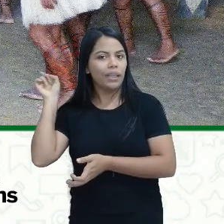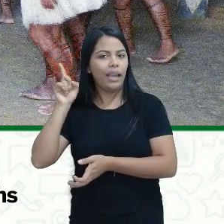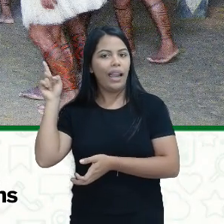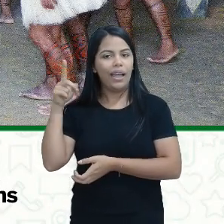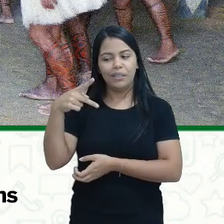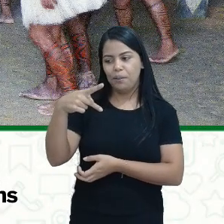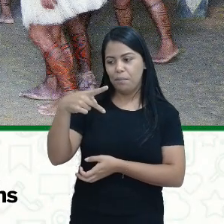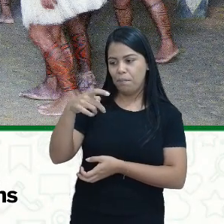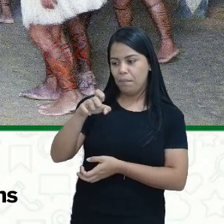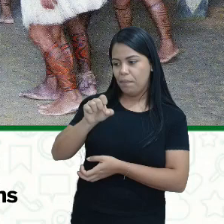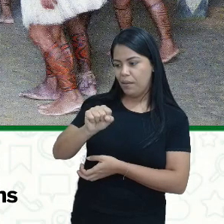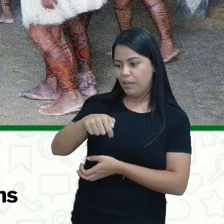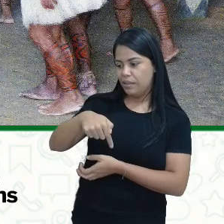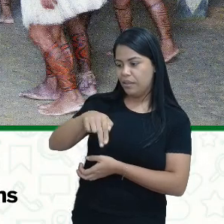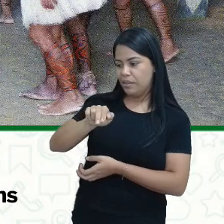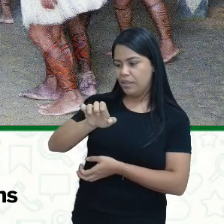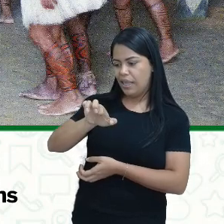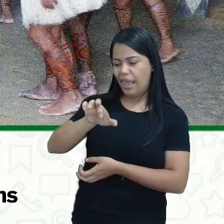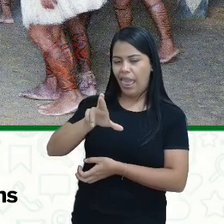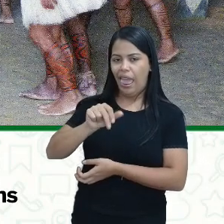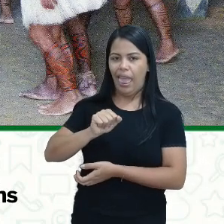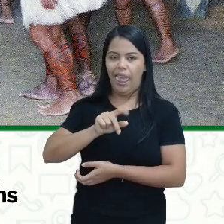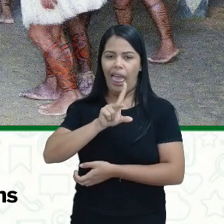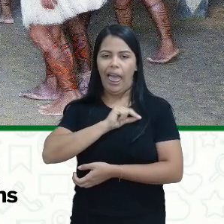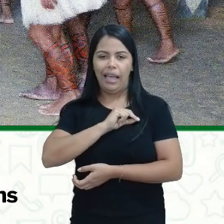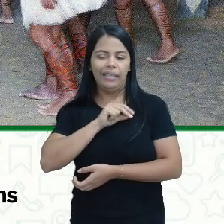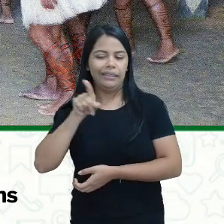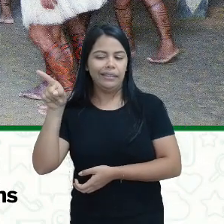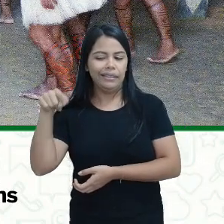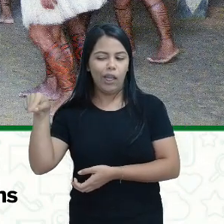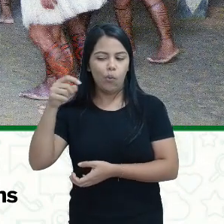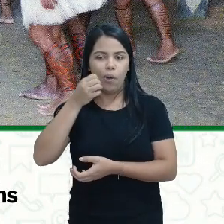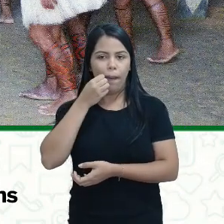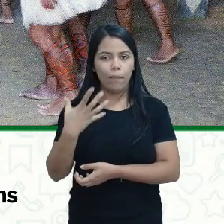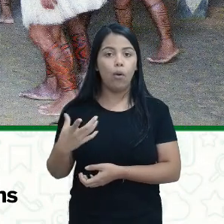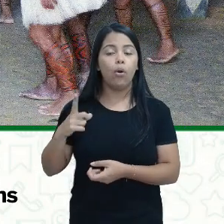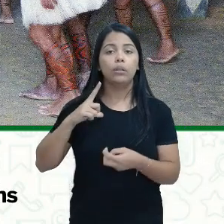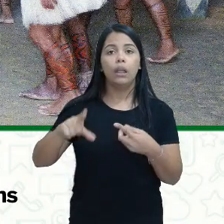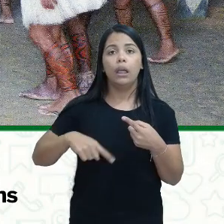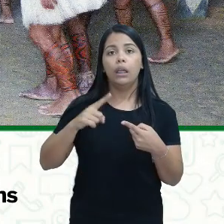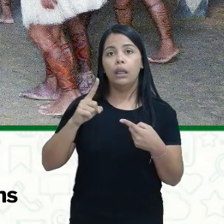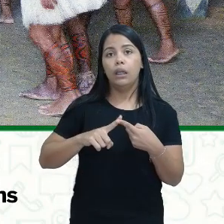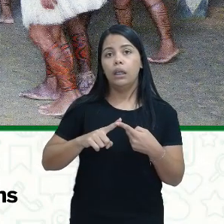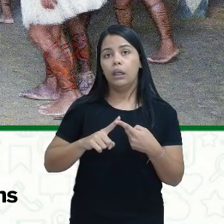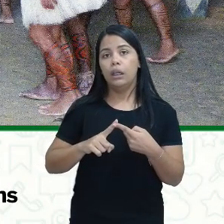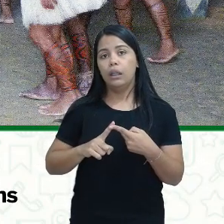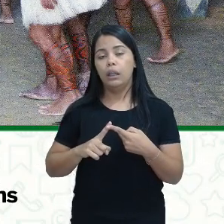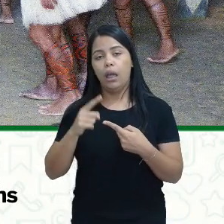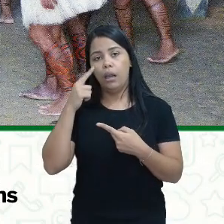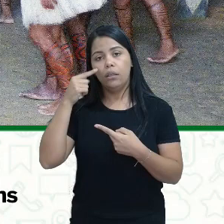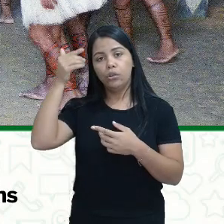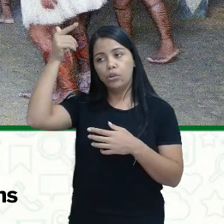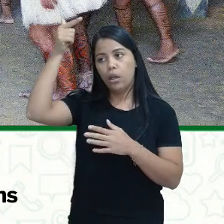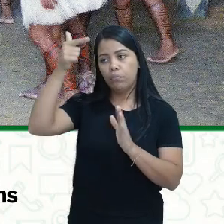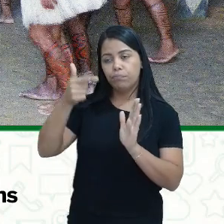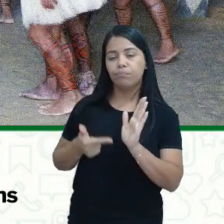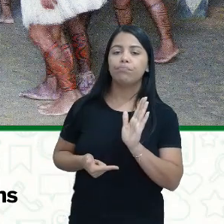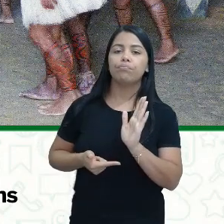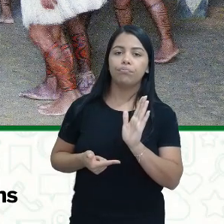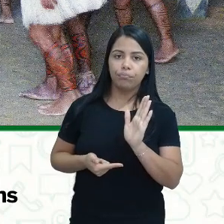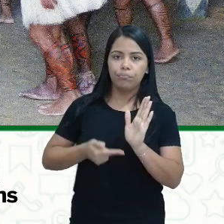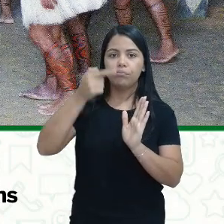Pesqueira, eita, povo da terra boa, viu? Aí nós temos ali os chucurus, aí nós temos outra lista aí, ó, Tuxá